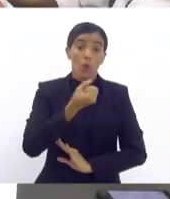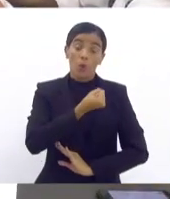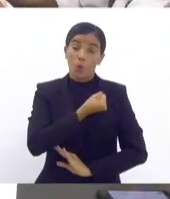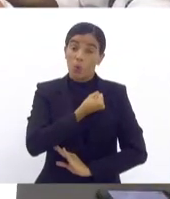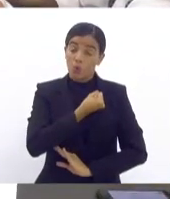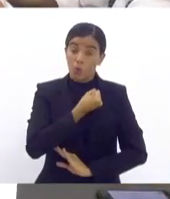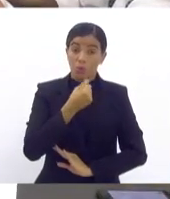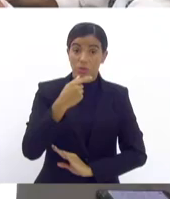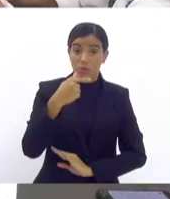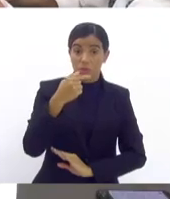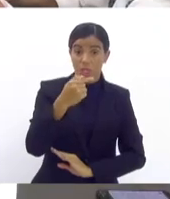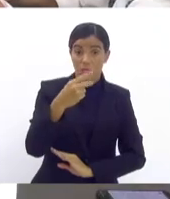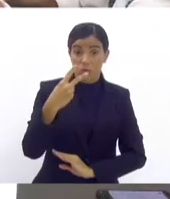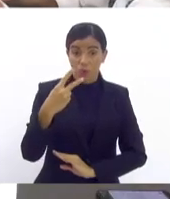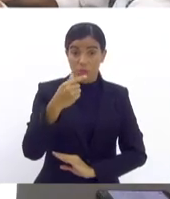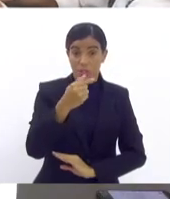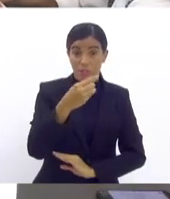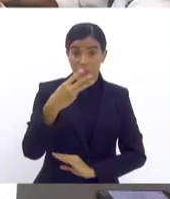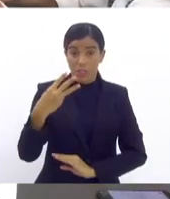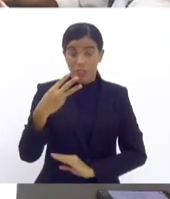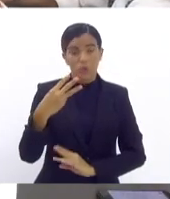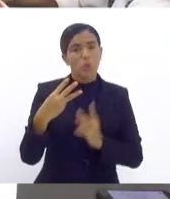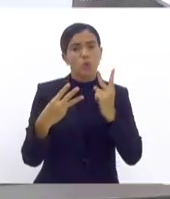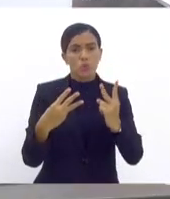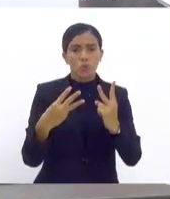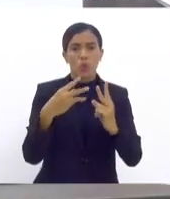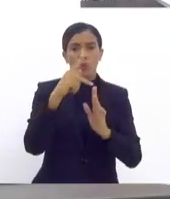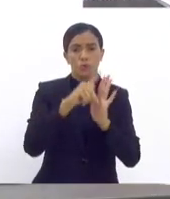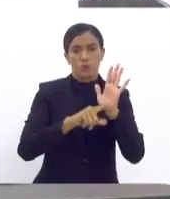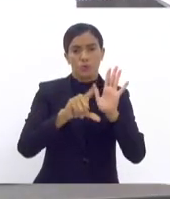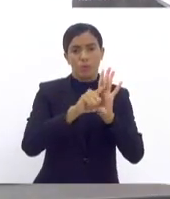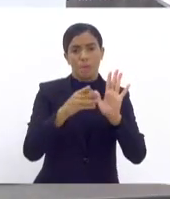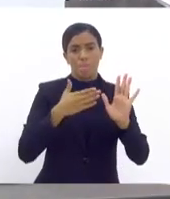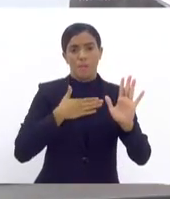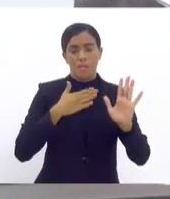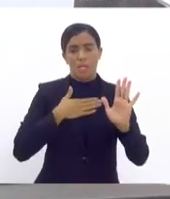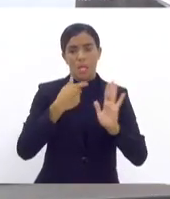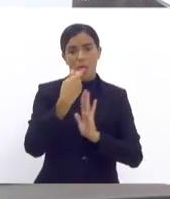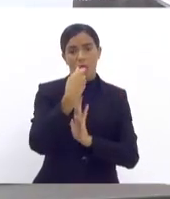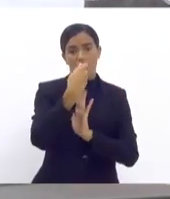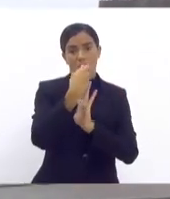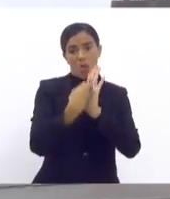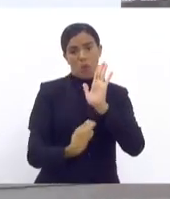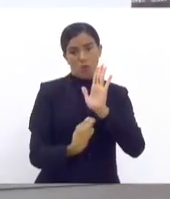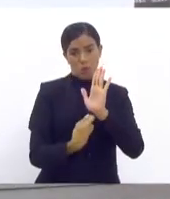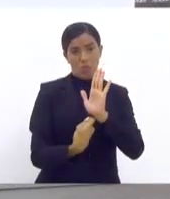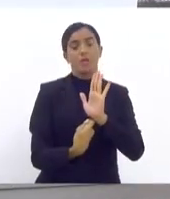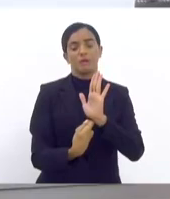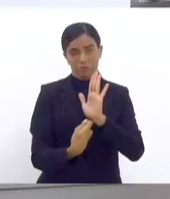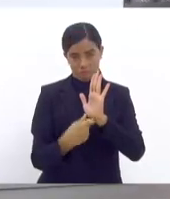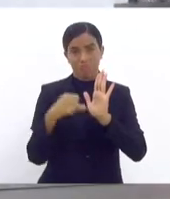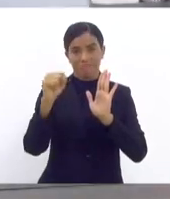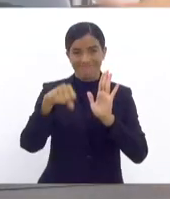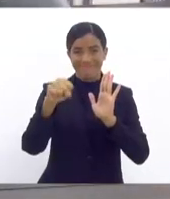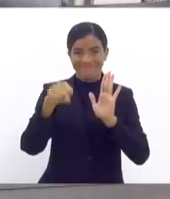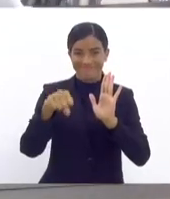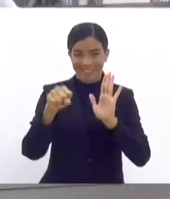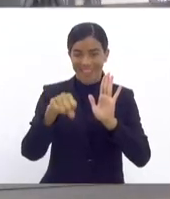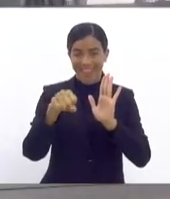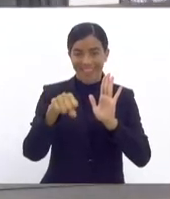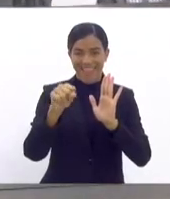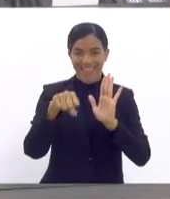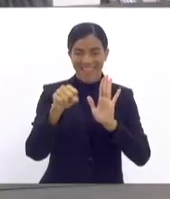o 7.3 são ambos de minha autoria. Um deles... Esse é o dos peladores na praia. É aquele que Vossa Excelência